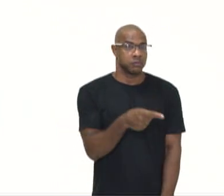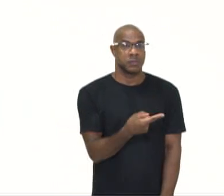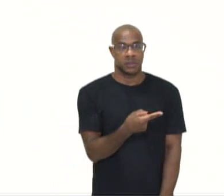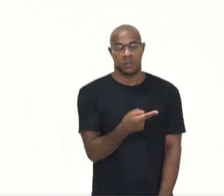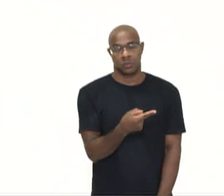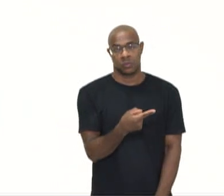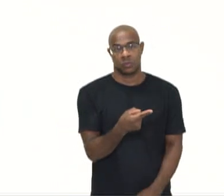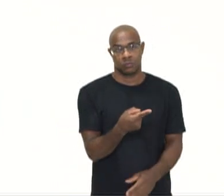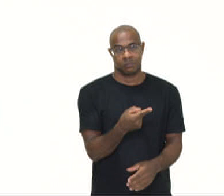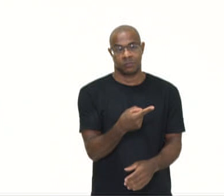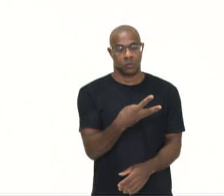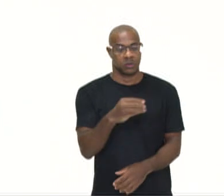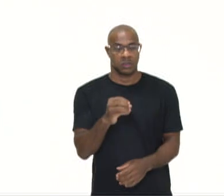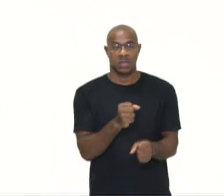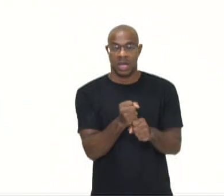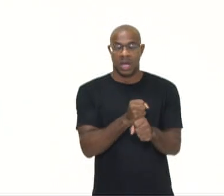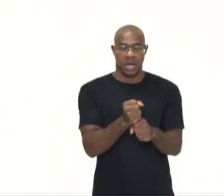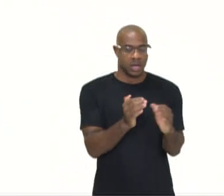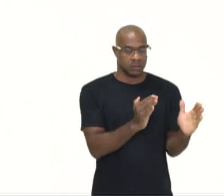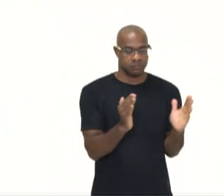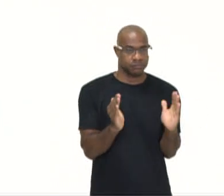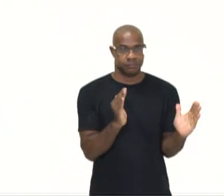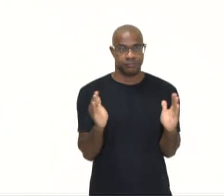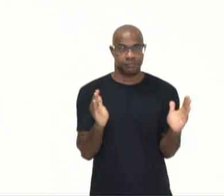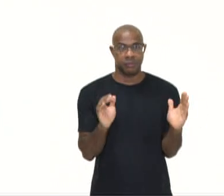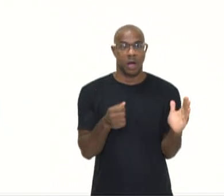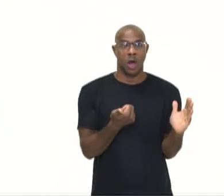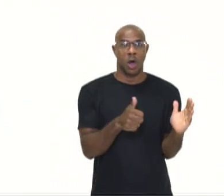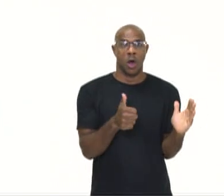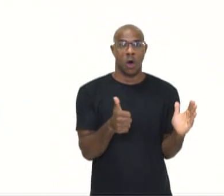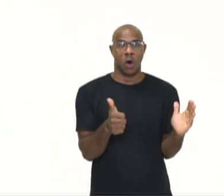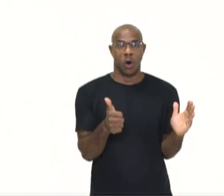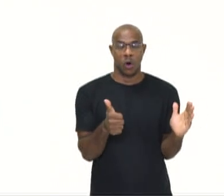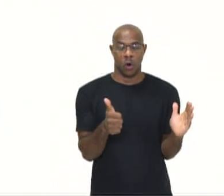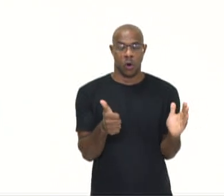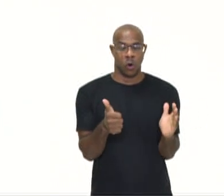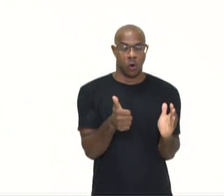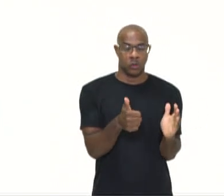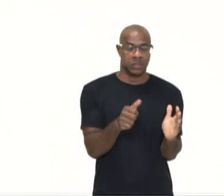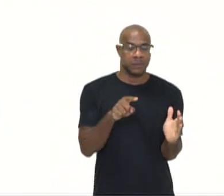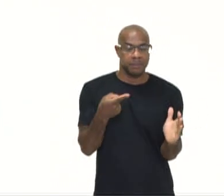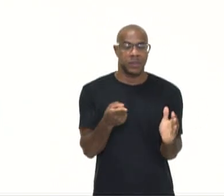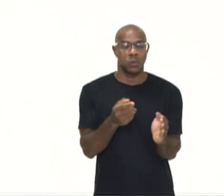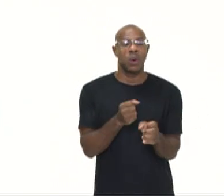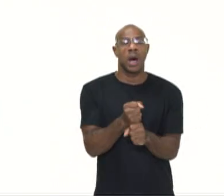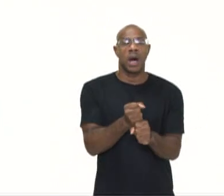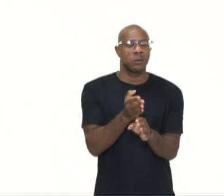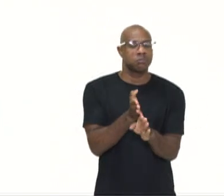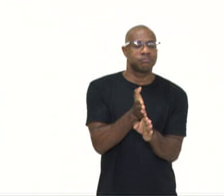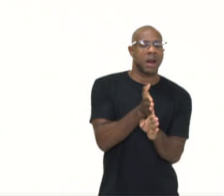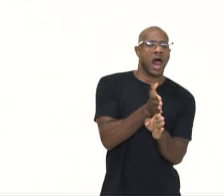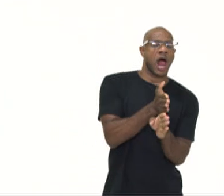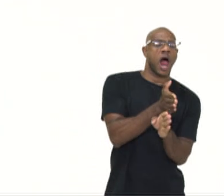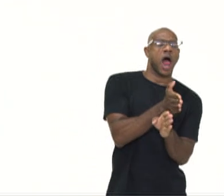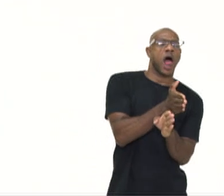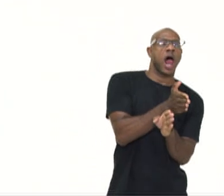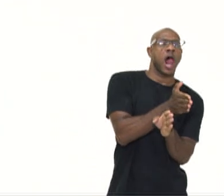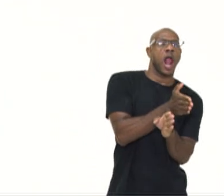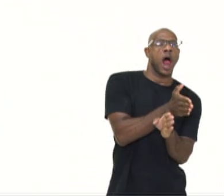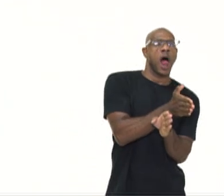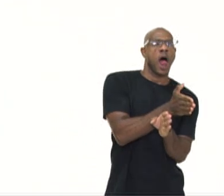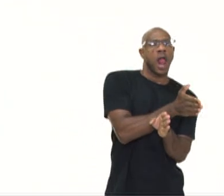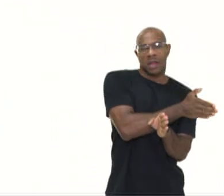2.400 anos e 11.000 anos atrás. E o cenário